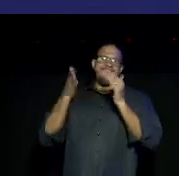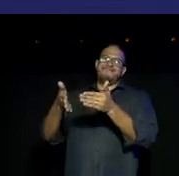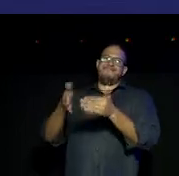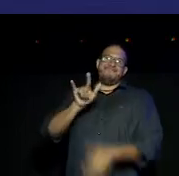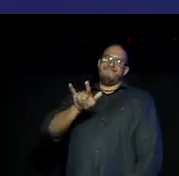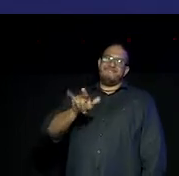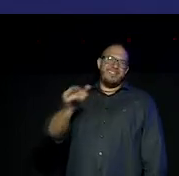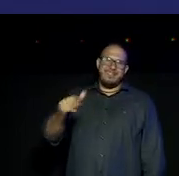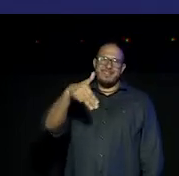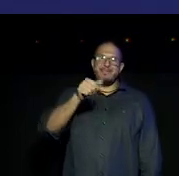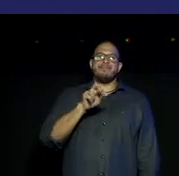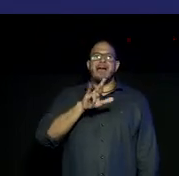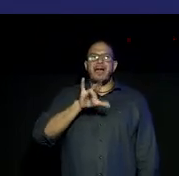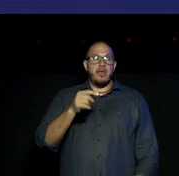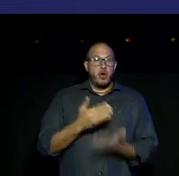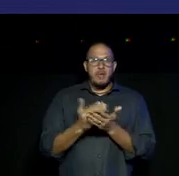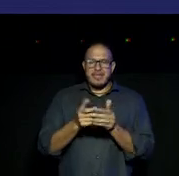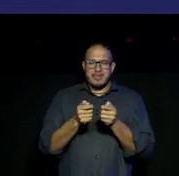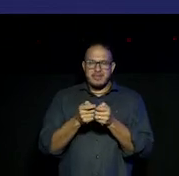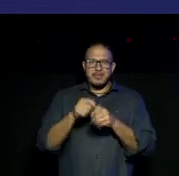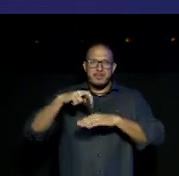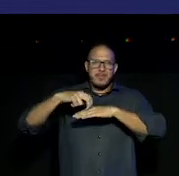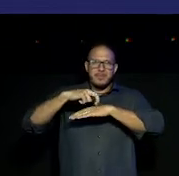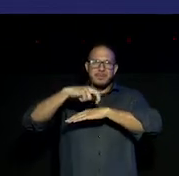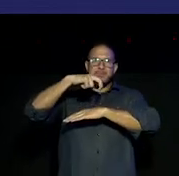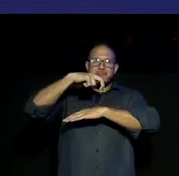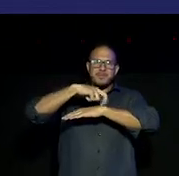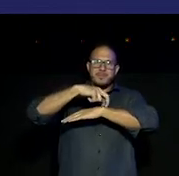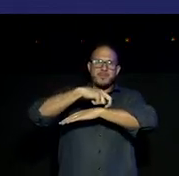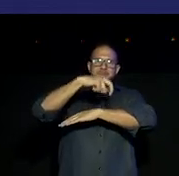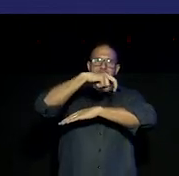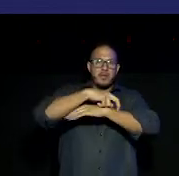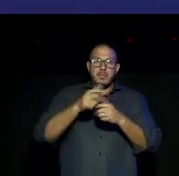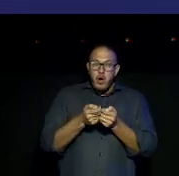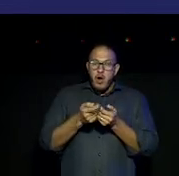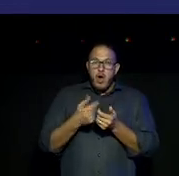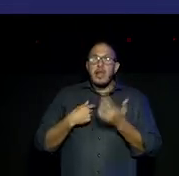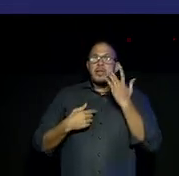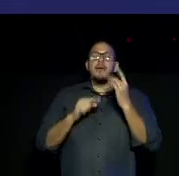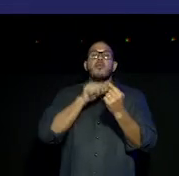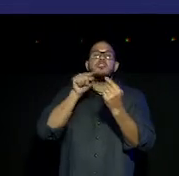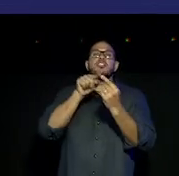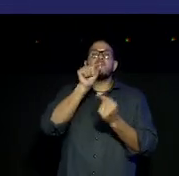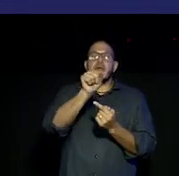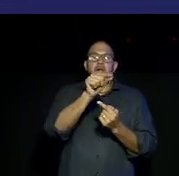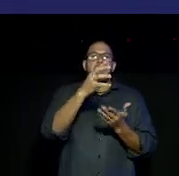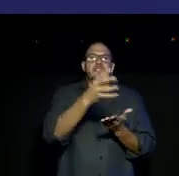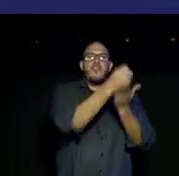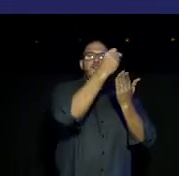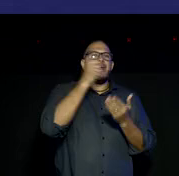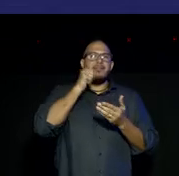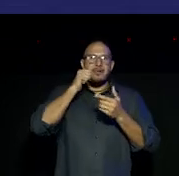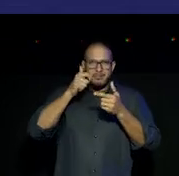mim. Começa o joguinho do Super Mario. Desde a hora que você liga aquilo, ele não sabe que o objetivo dele é salvar a